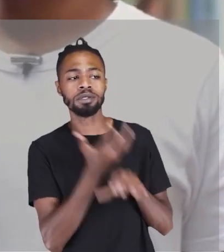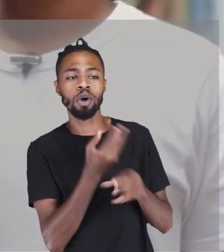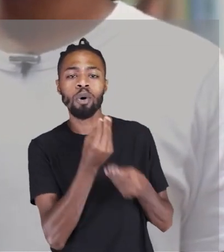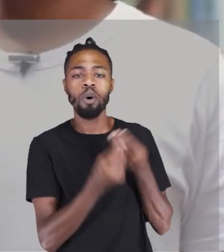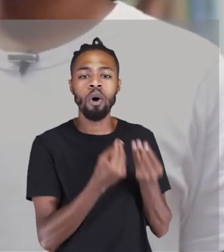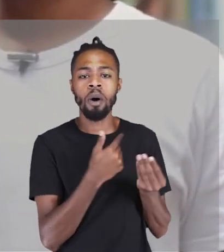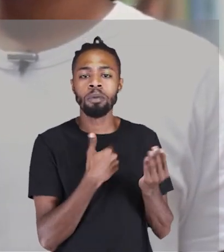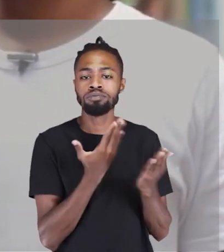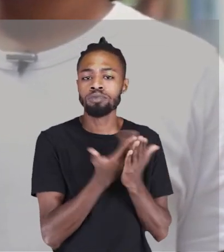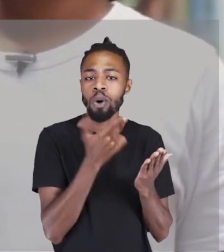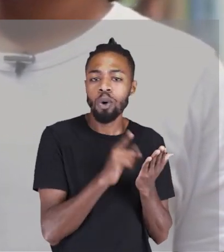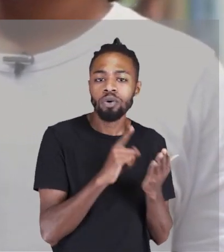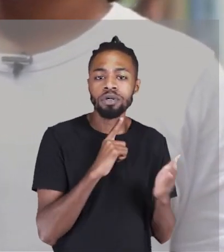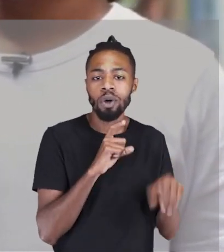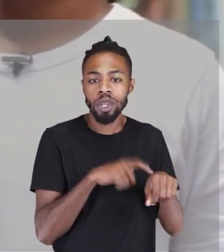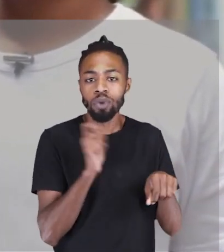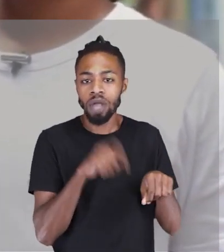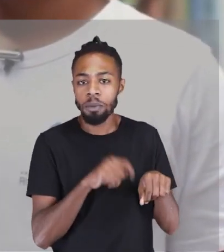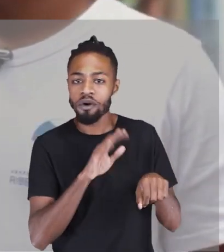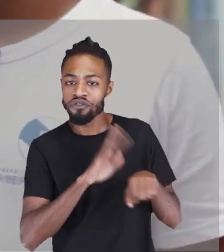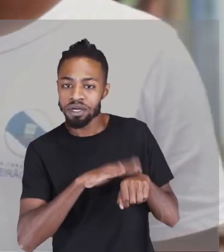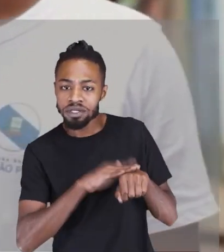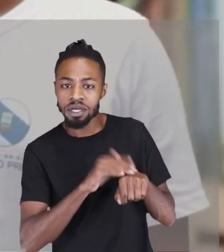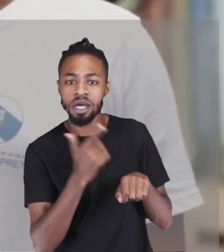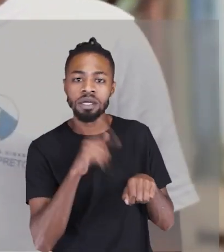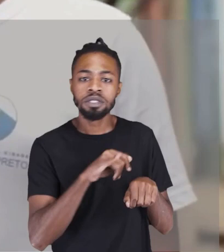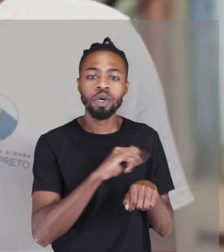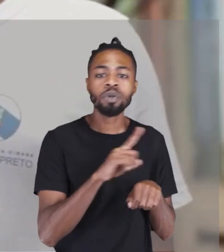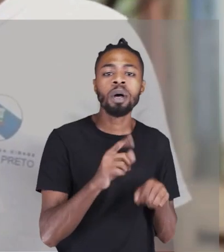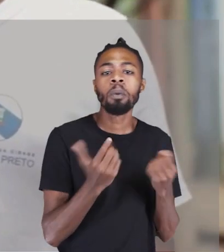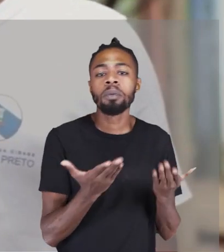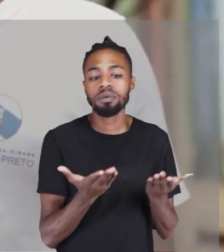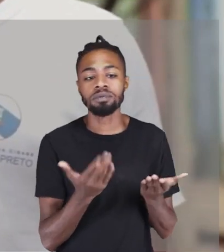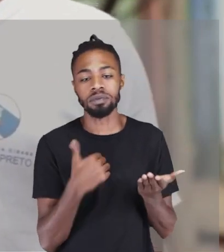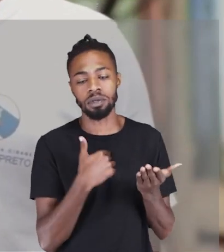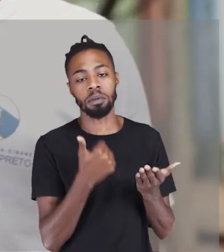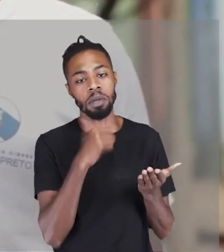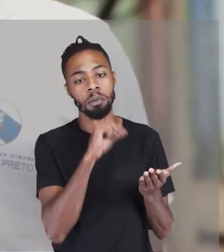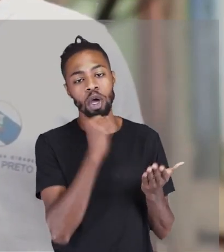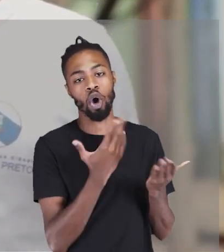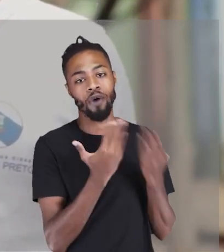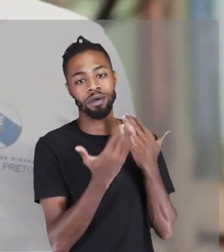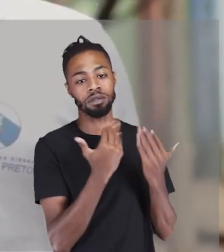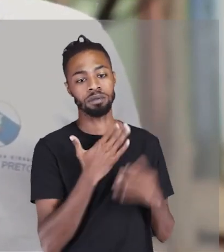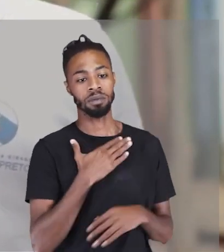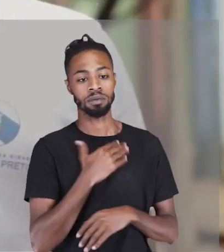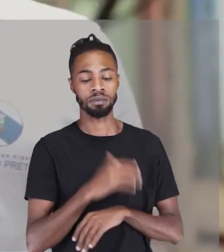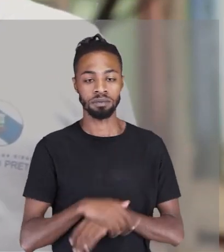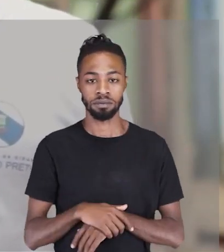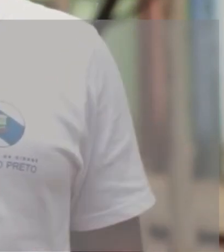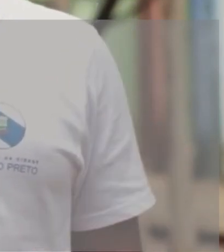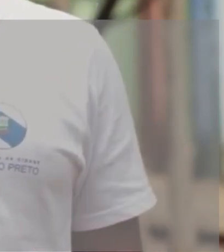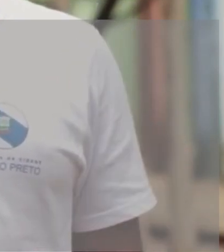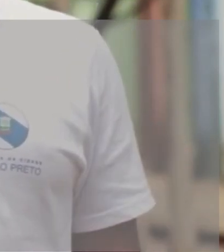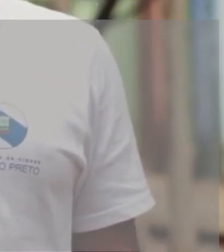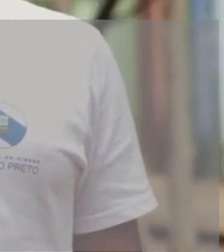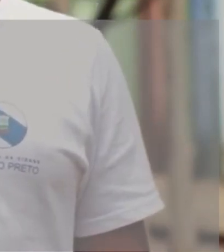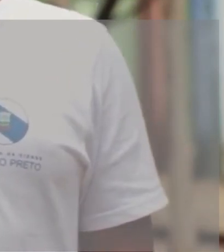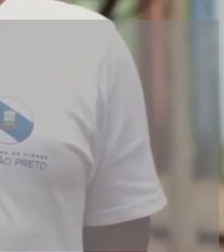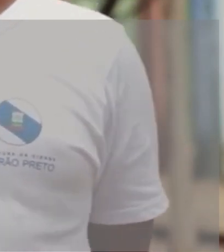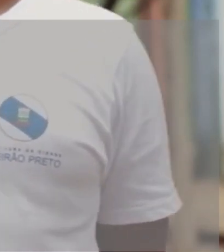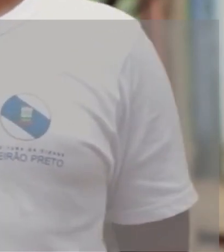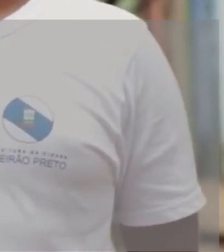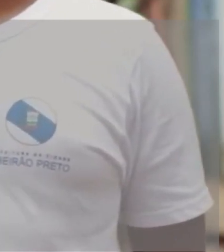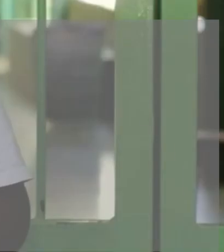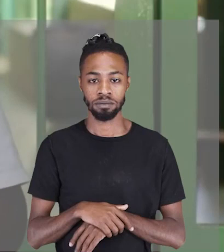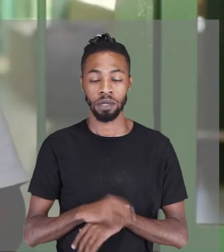ela pergunta se eu fiz uma matéria, assim. Aí eu respondo que não deu tempo, aí o que eu fiz, coisa que eu não fiz,